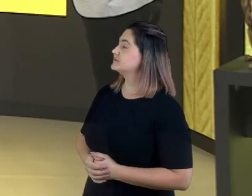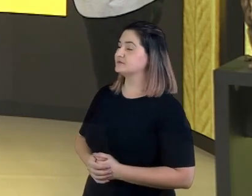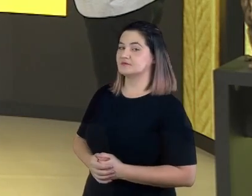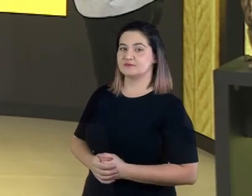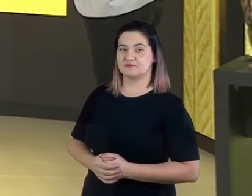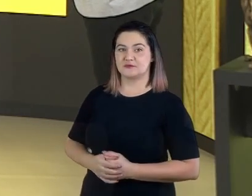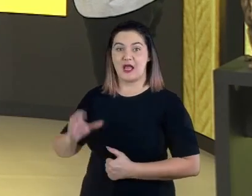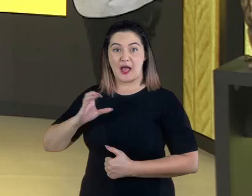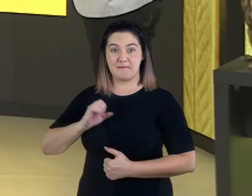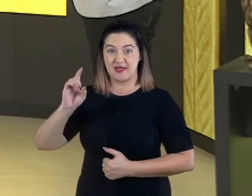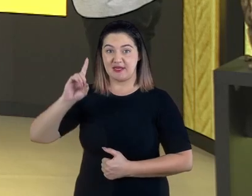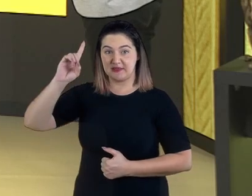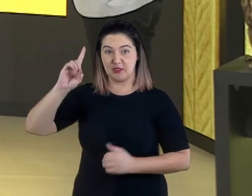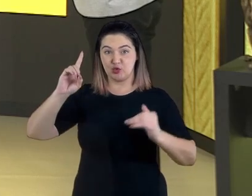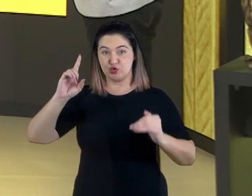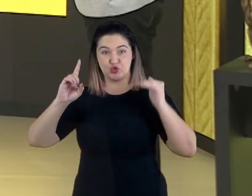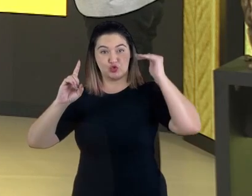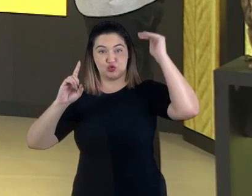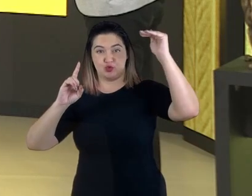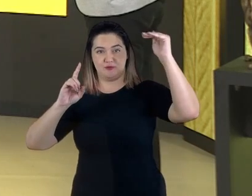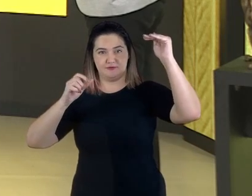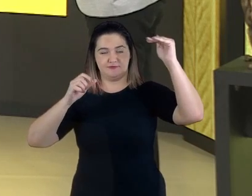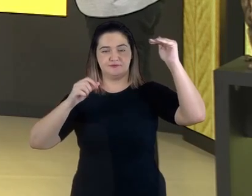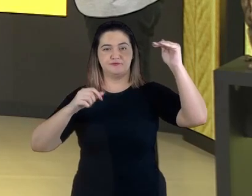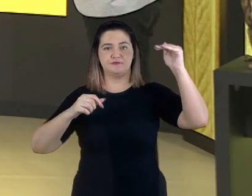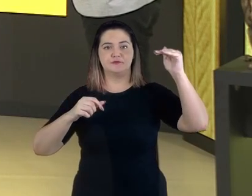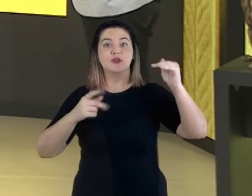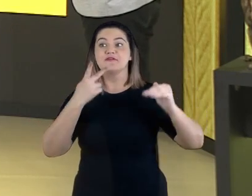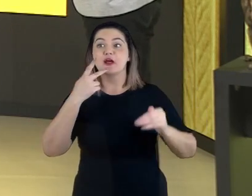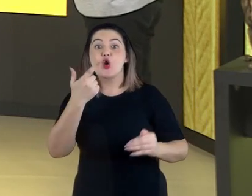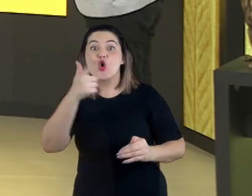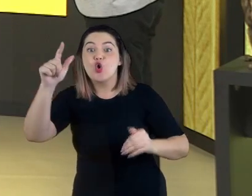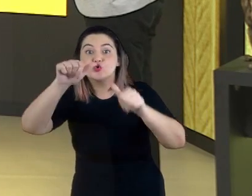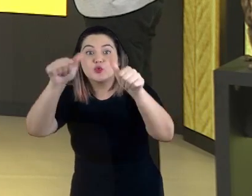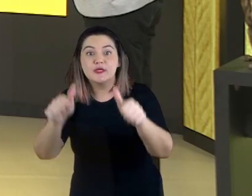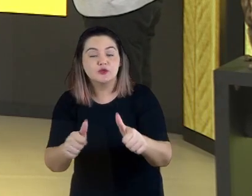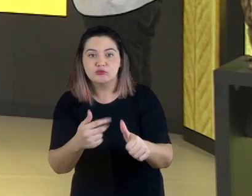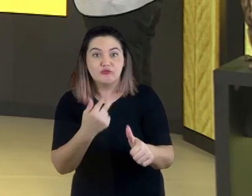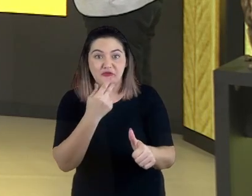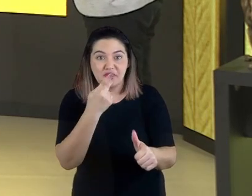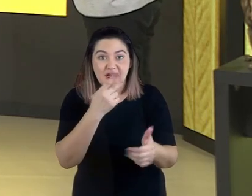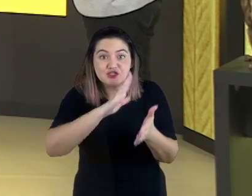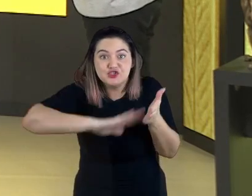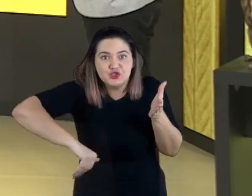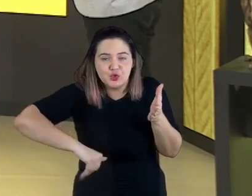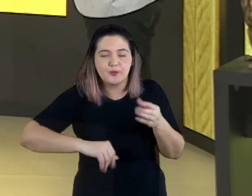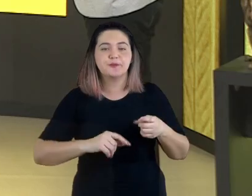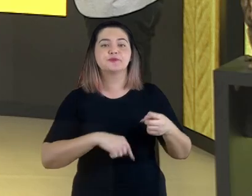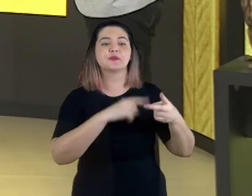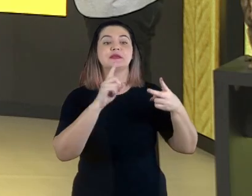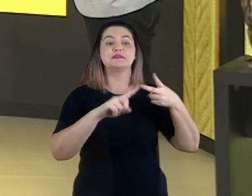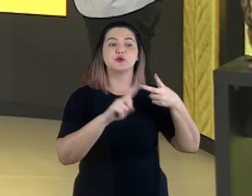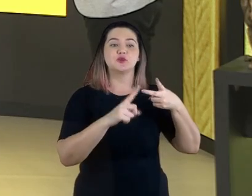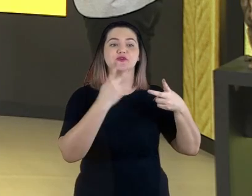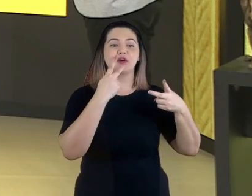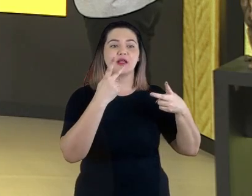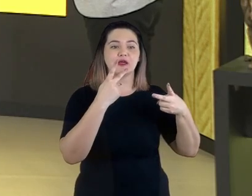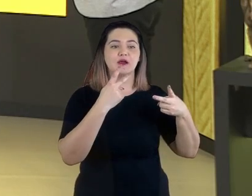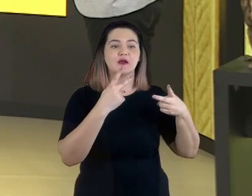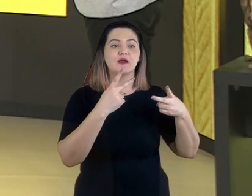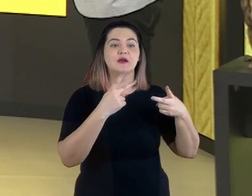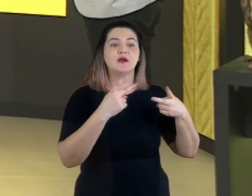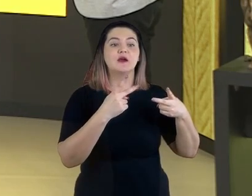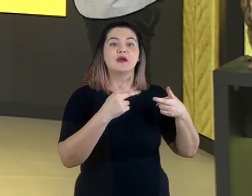sobre todas as coisas. Não diz, não terás outros deuses diante de mim. O segundo mandamento, que diz, não farás para